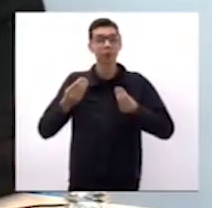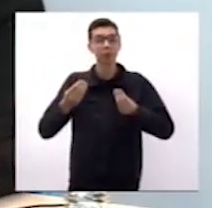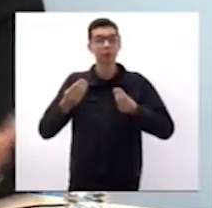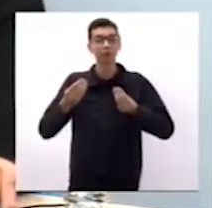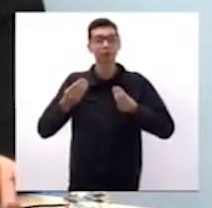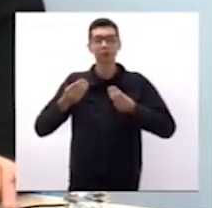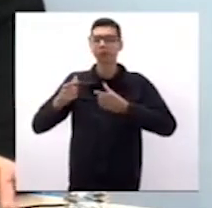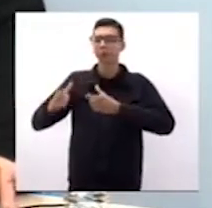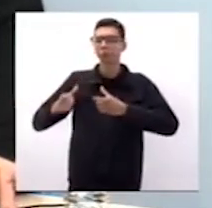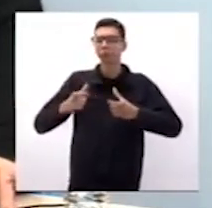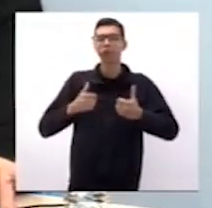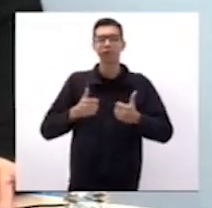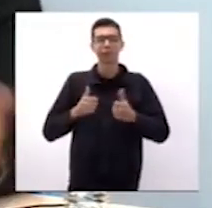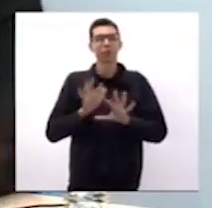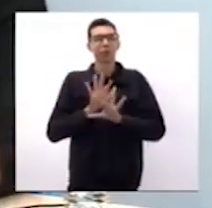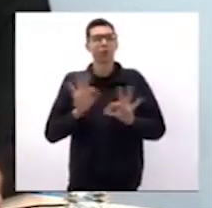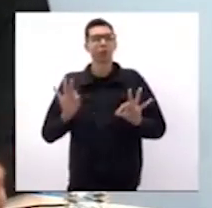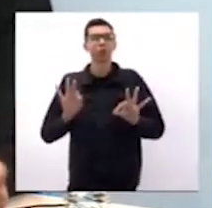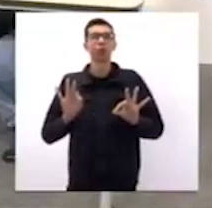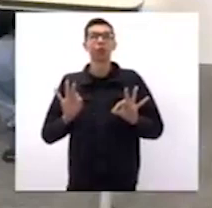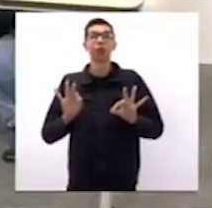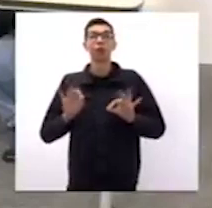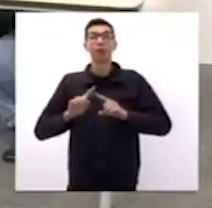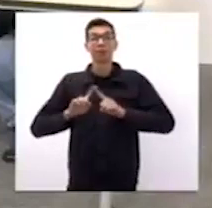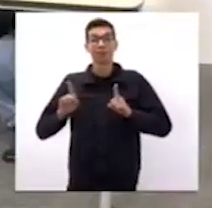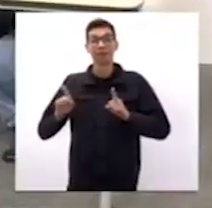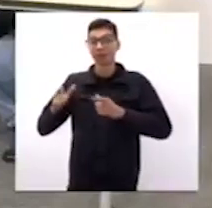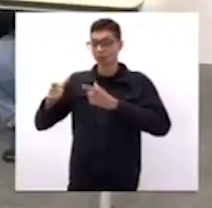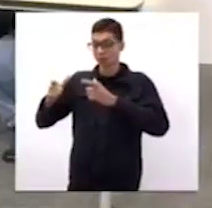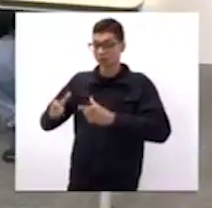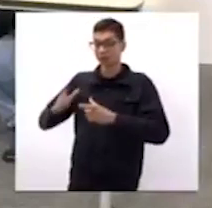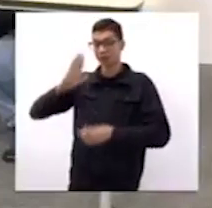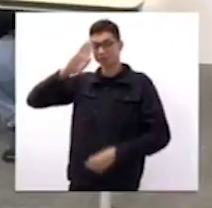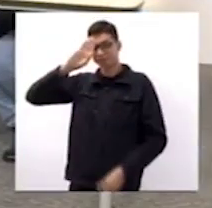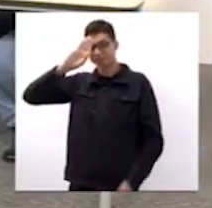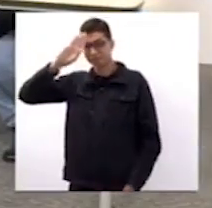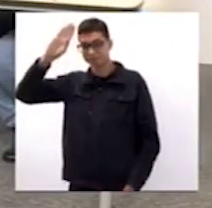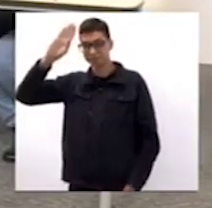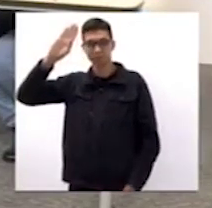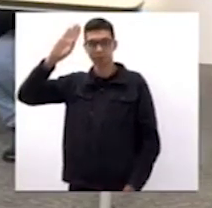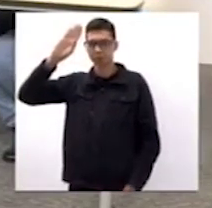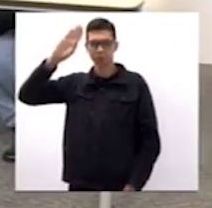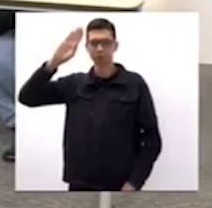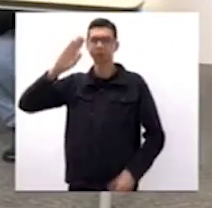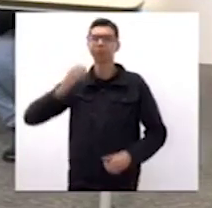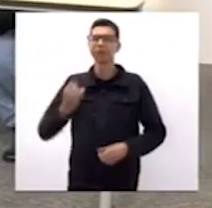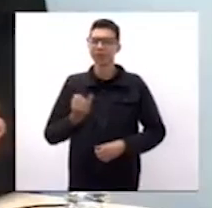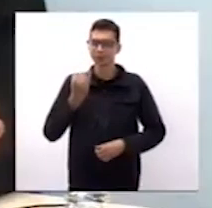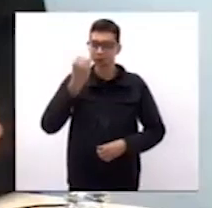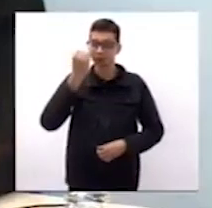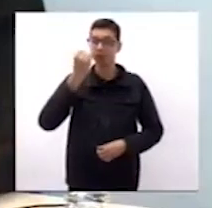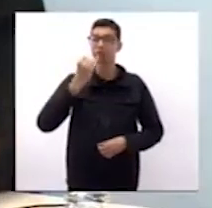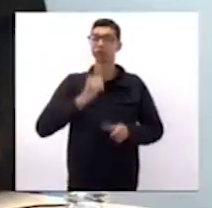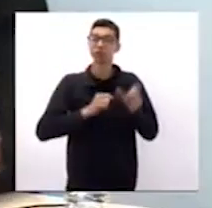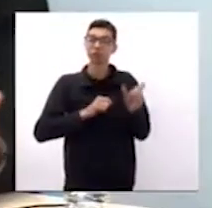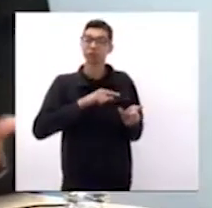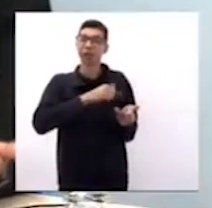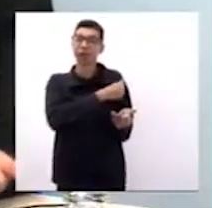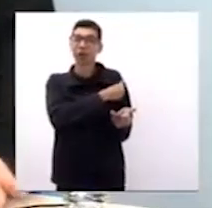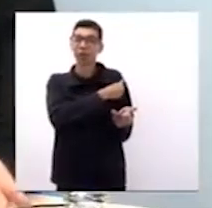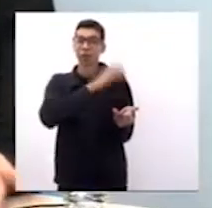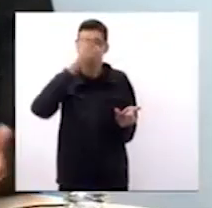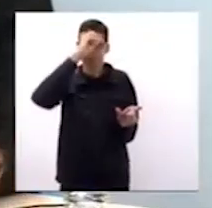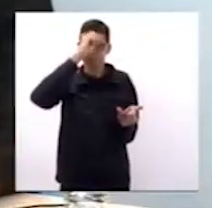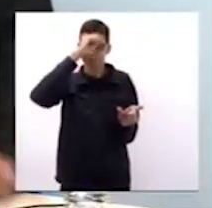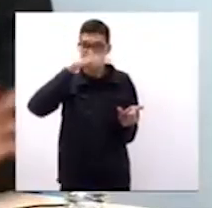mas ele não tem que falar mais alto do que o aprendizado do meu aluno. Opinião. É a minha opinião. Então, assim, por mais que